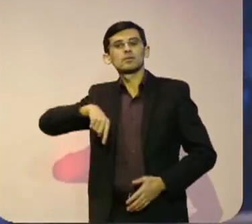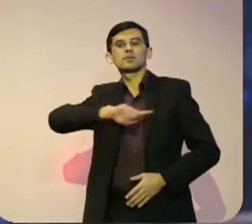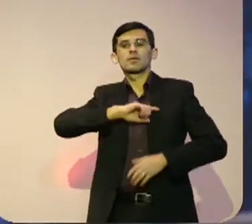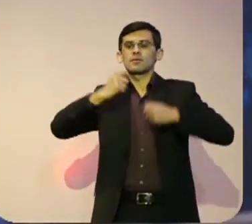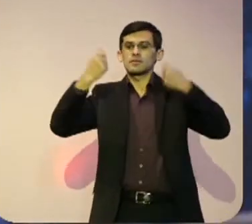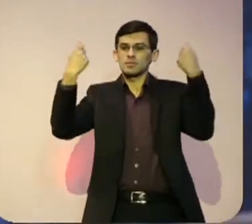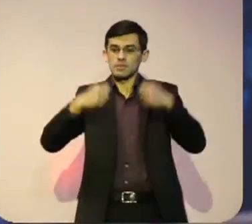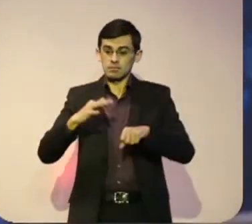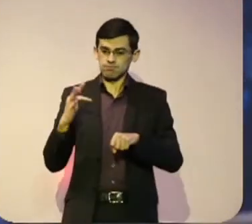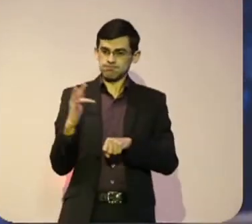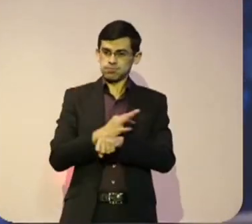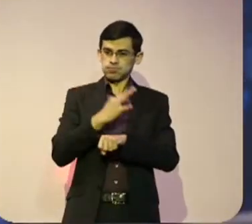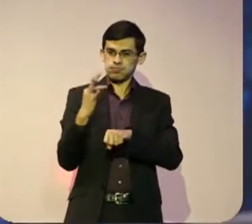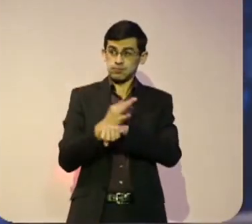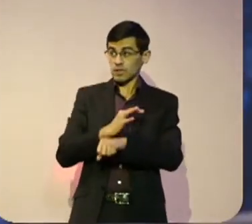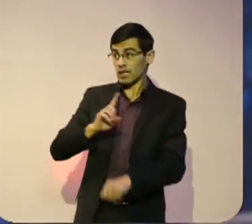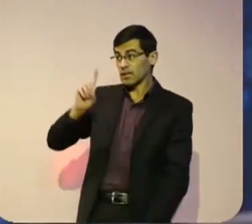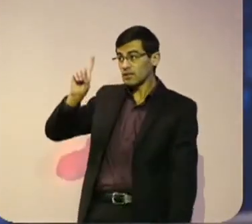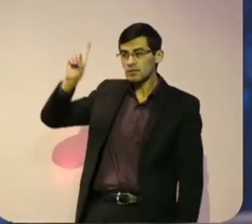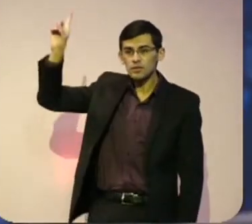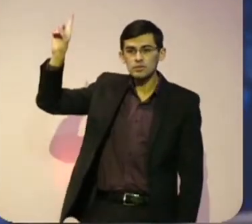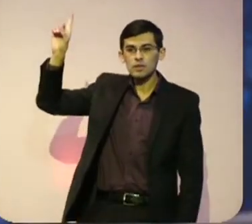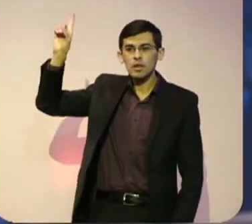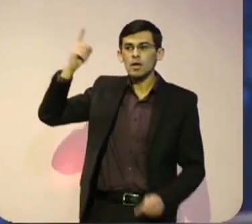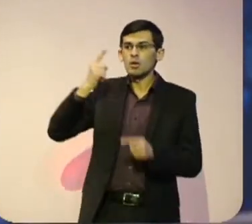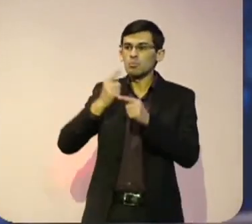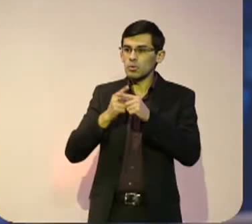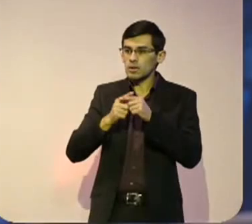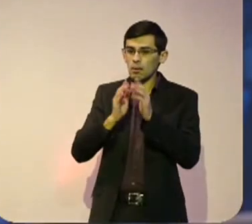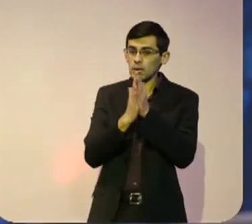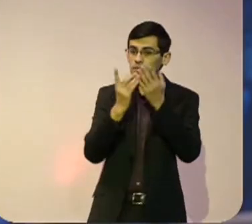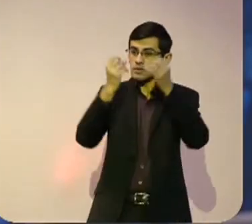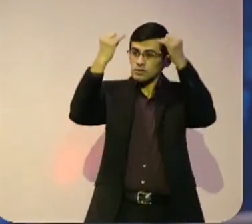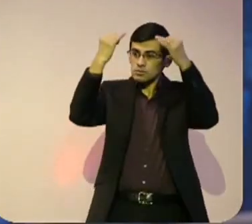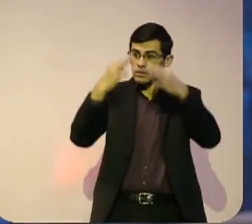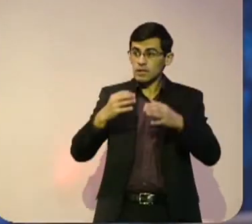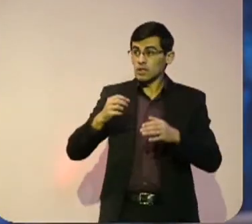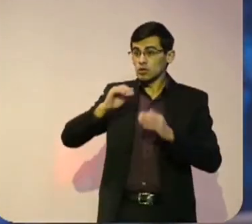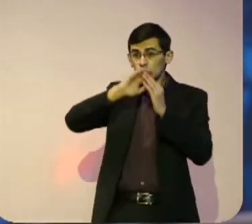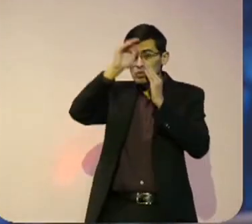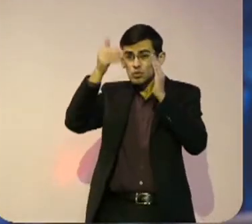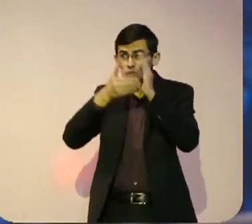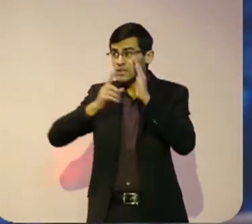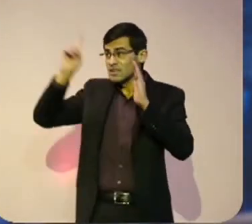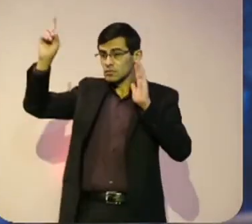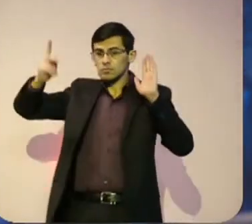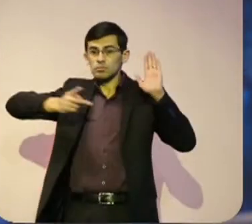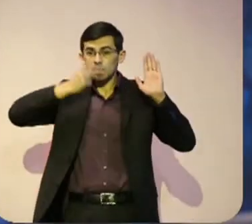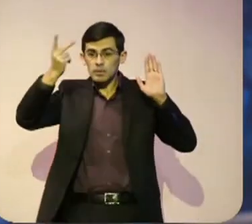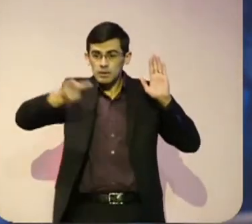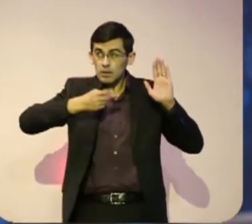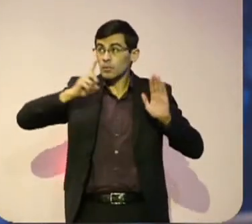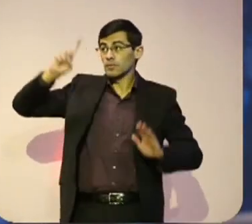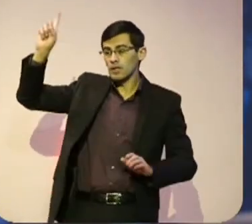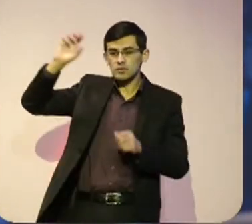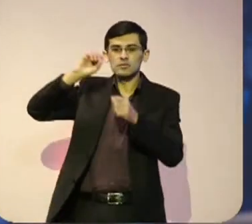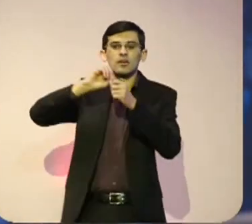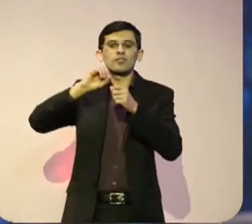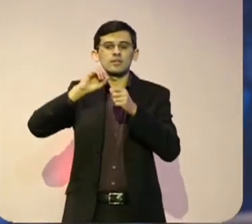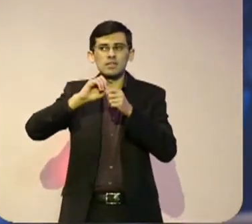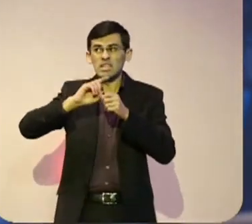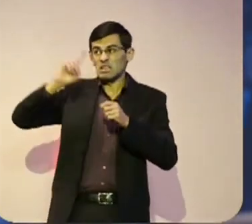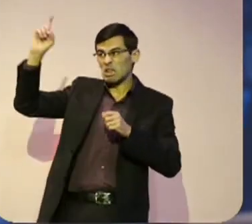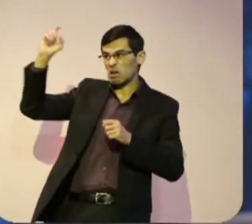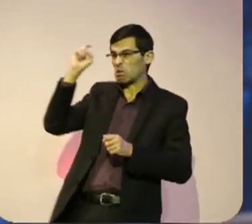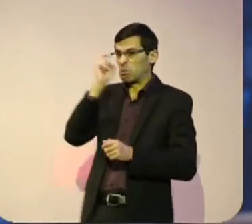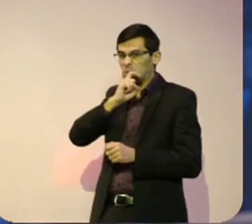Persevera no Senhor, porque a Bíblia diz, aquilo que Ele prometeu Ele vai cumprir. Deus não é homem para mentir, Deus não é